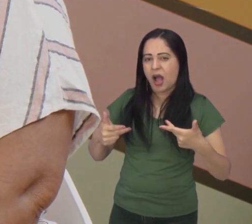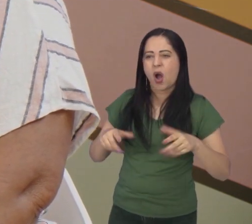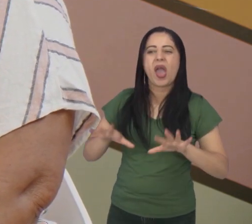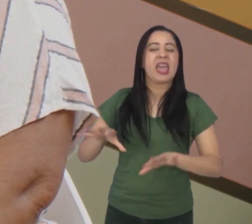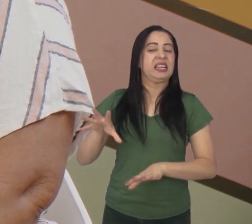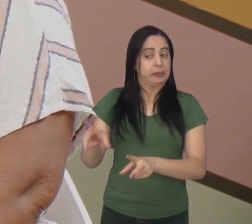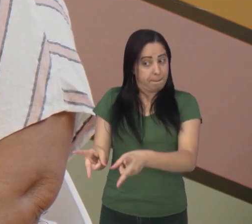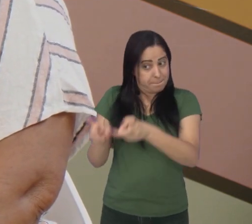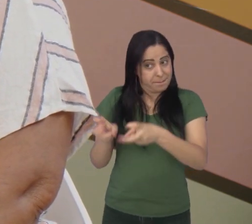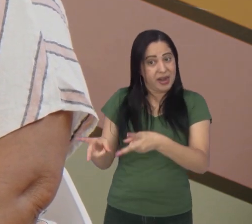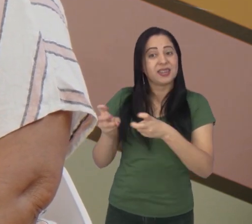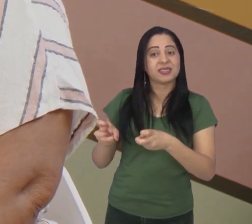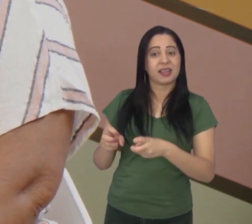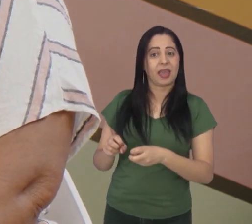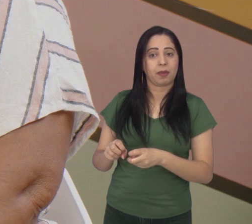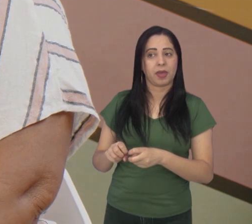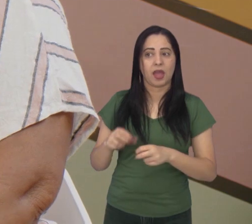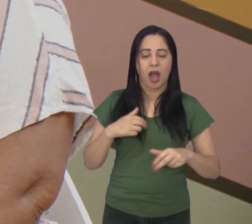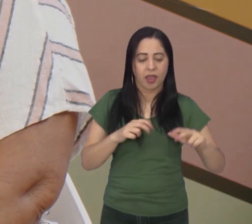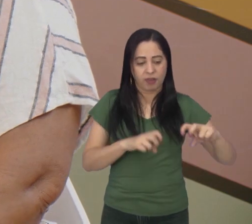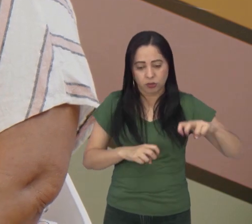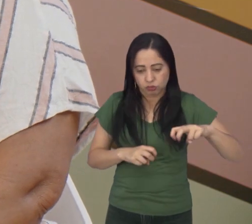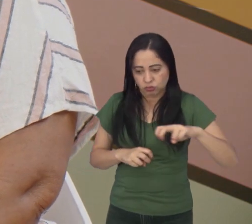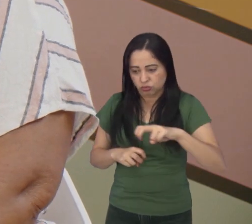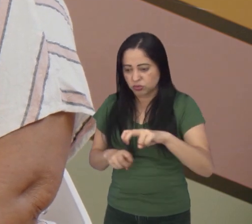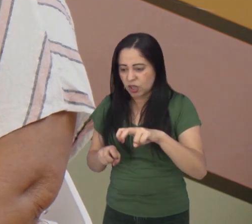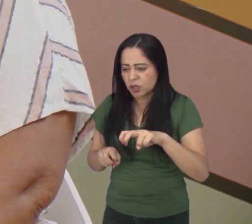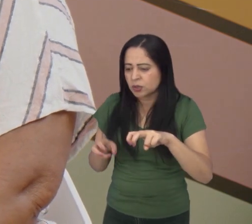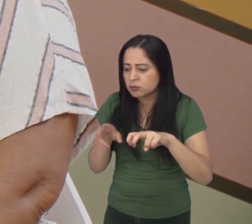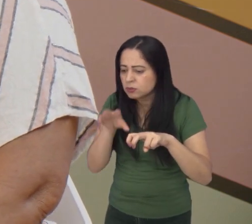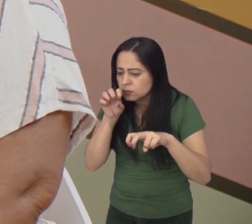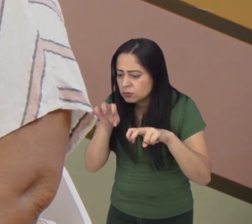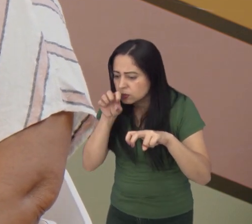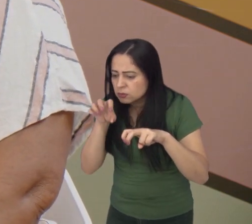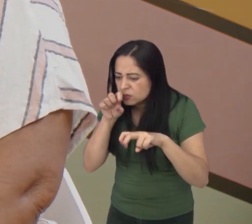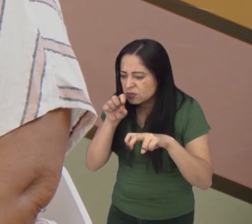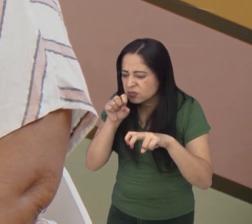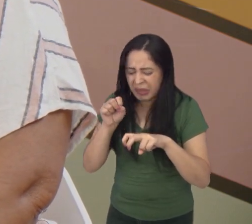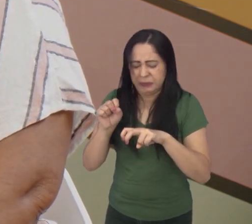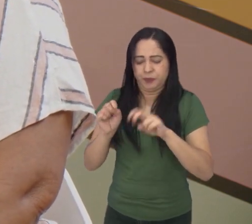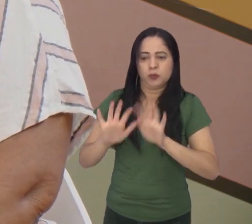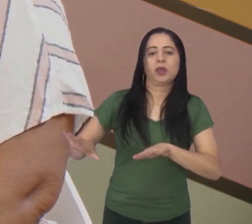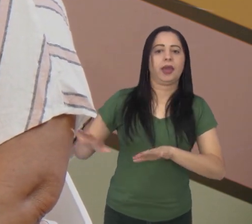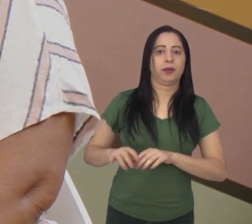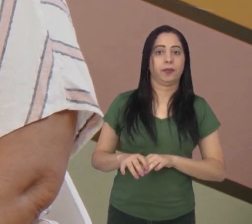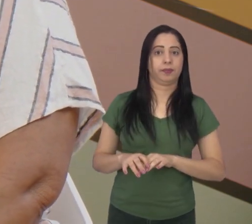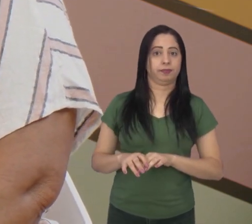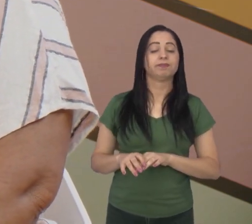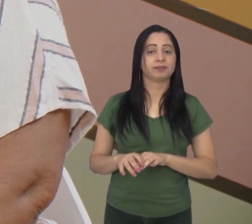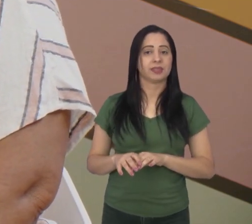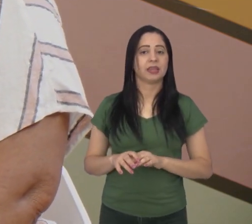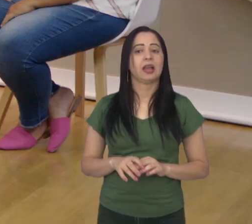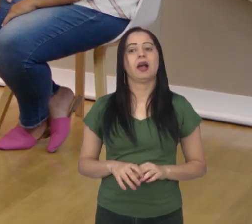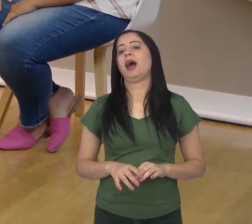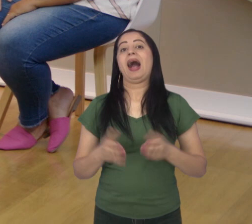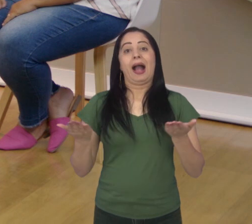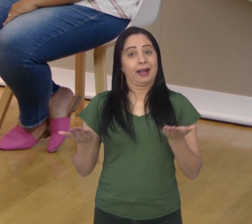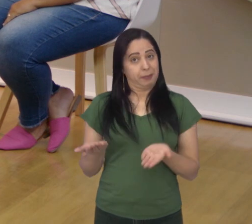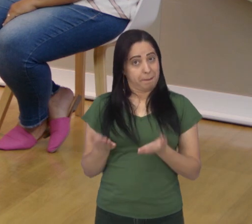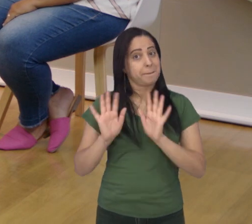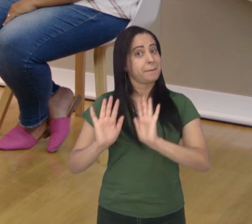sistema, instinto, um mecanismo, né? Que fala, ixi, ali não. Então, se ele vai lá e mexe a primeira vez, porque ele é uma criança, depois ele não mexe